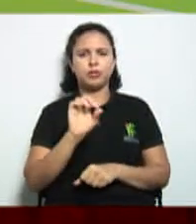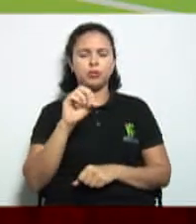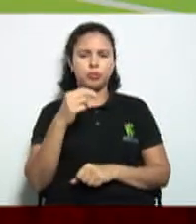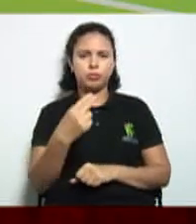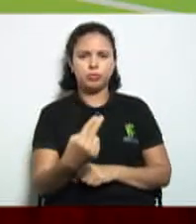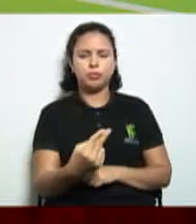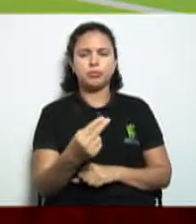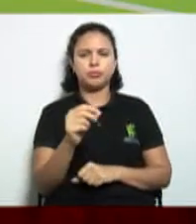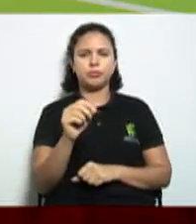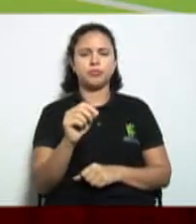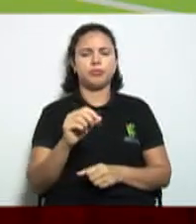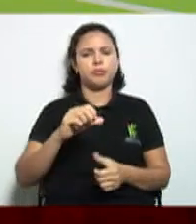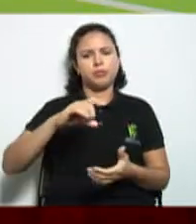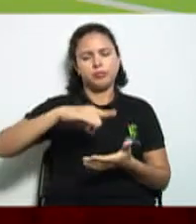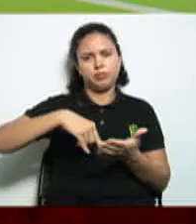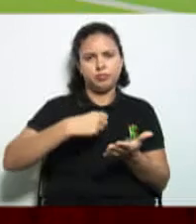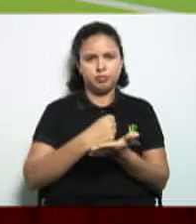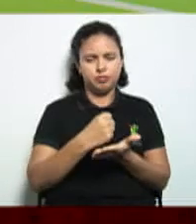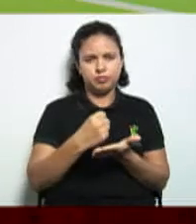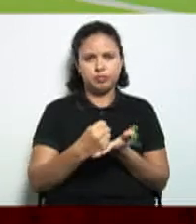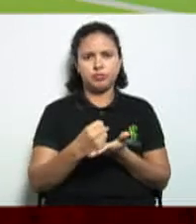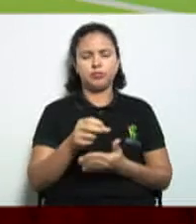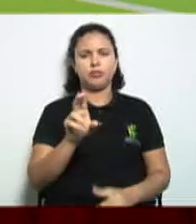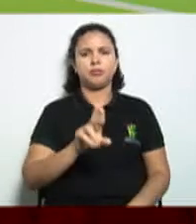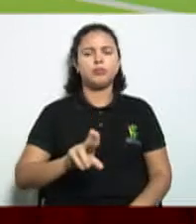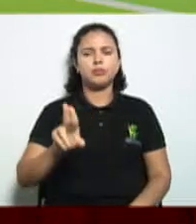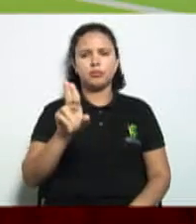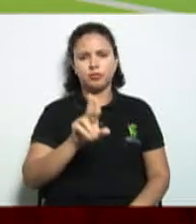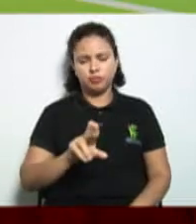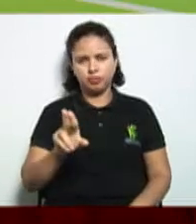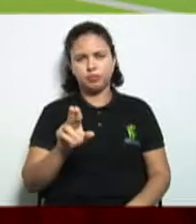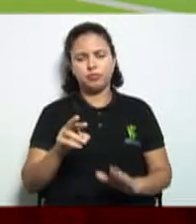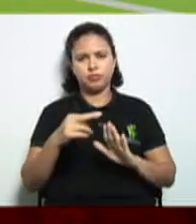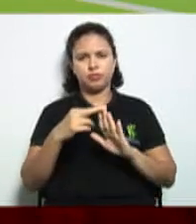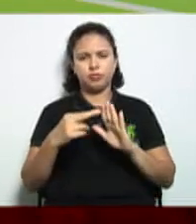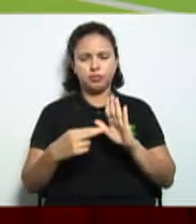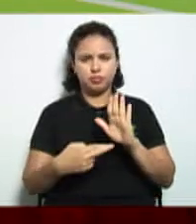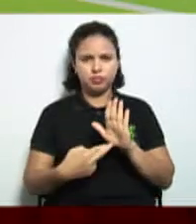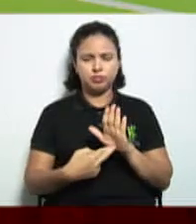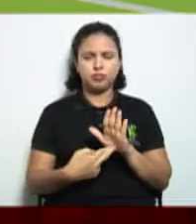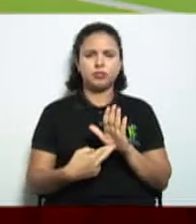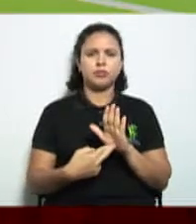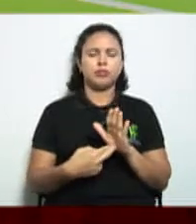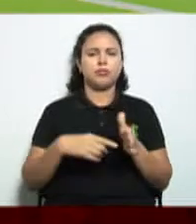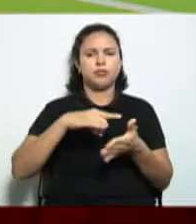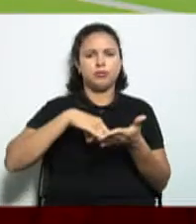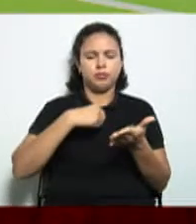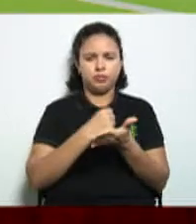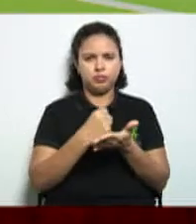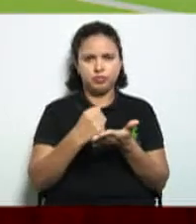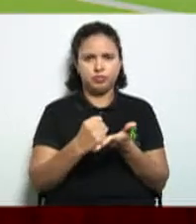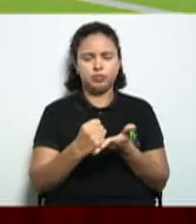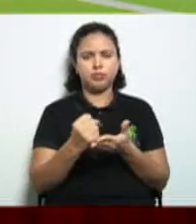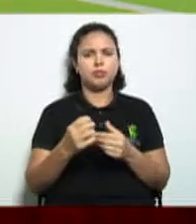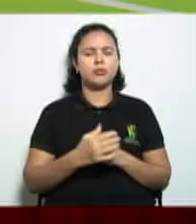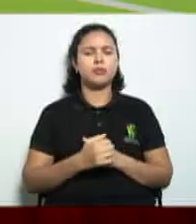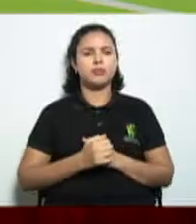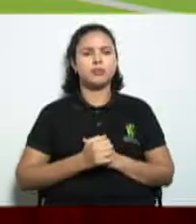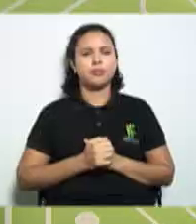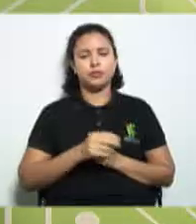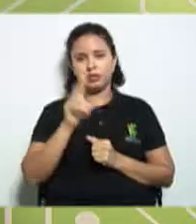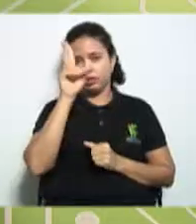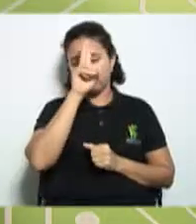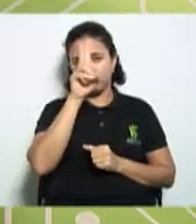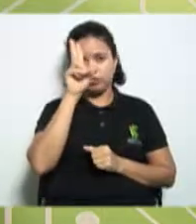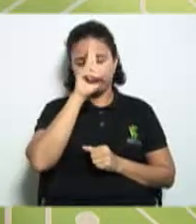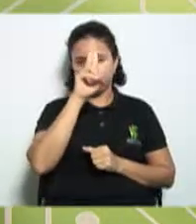ser contratados, vocês também vão usar essas regras para formatar os documentos de vocês. Tem que lembrar que uma